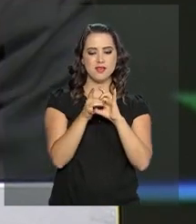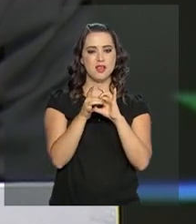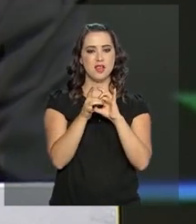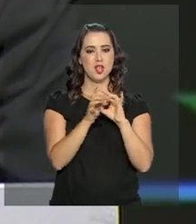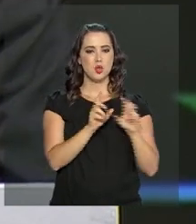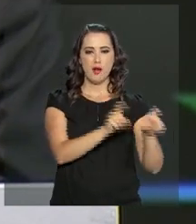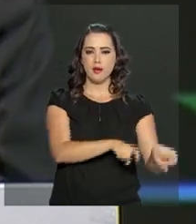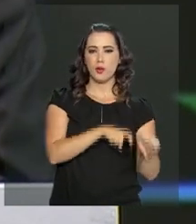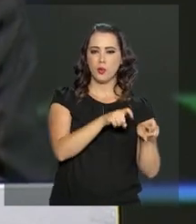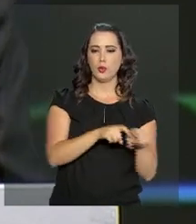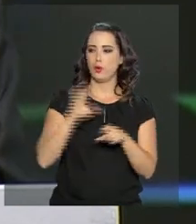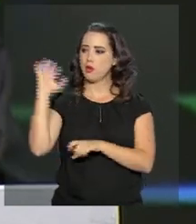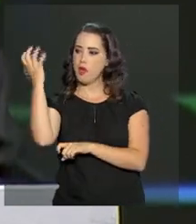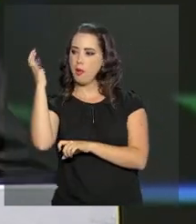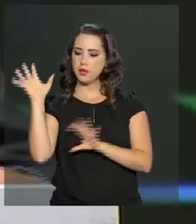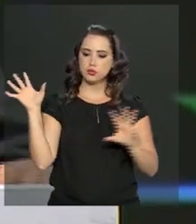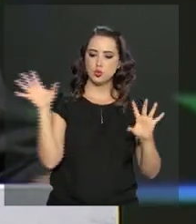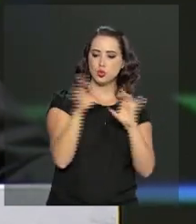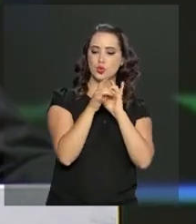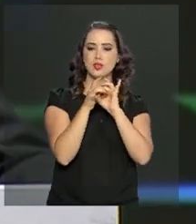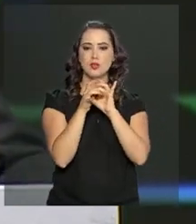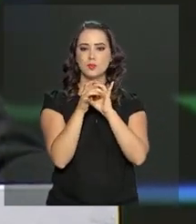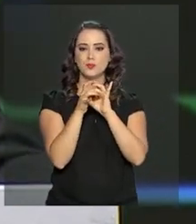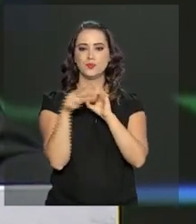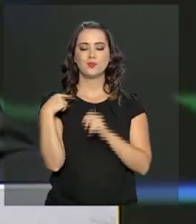de esforços em que